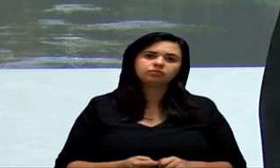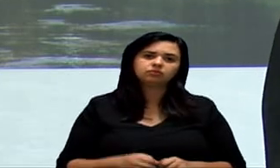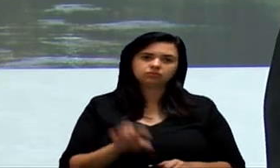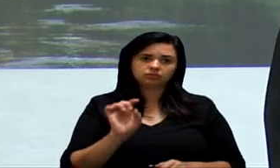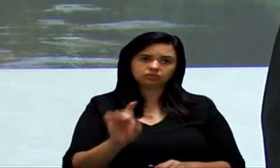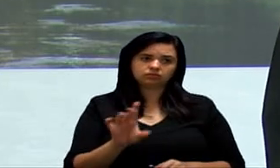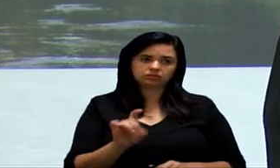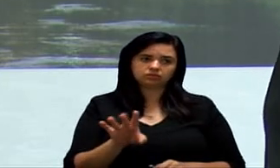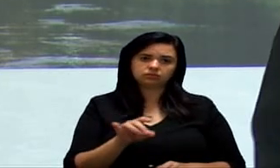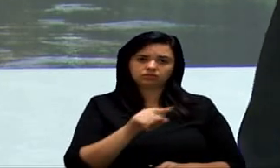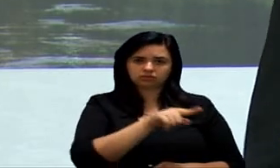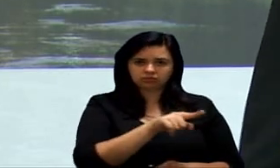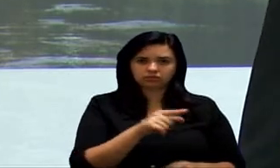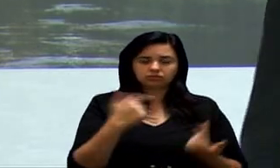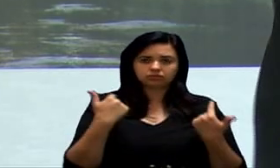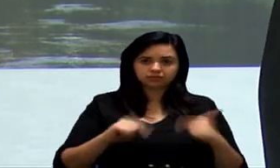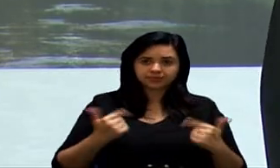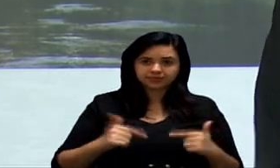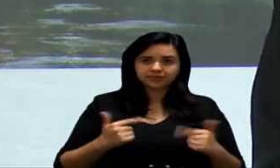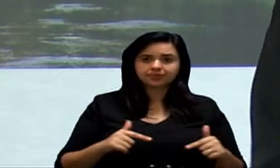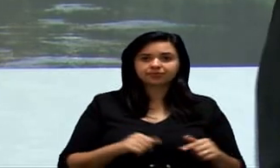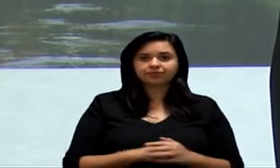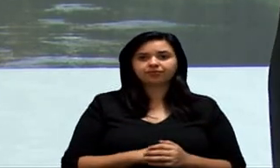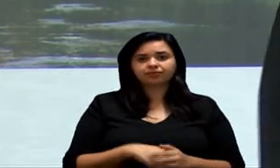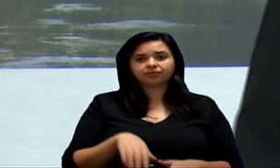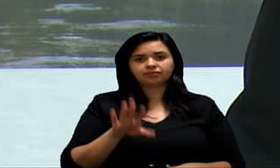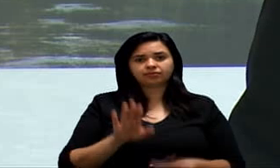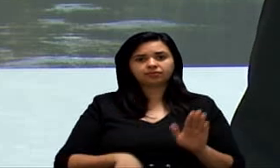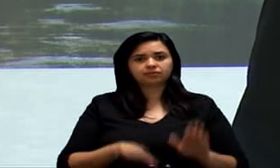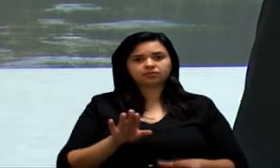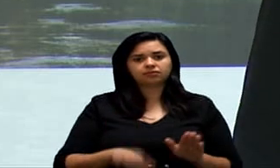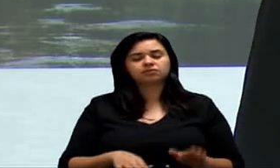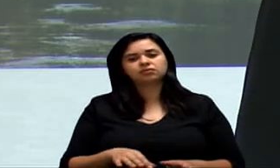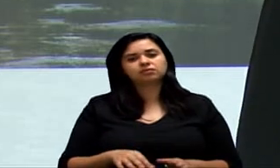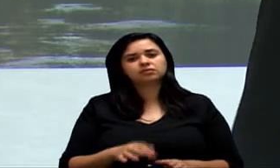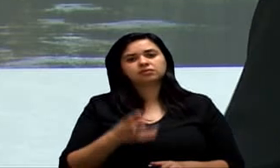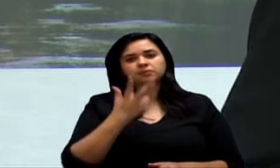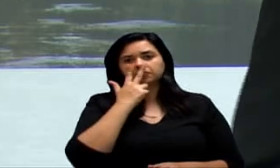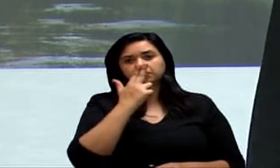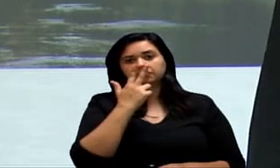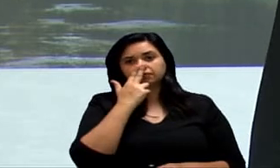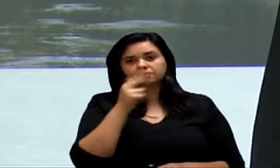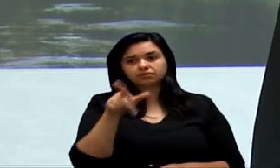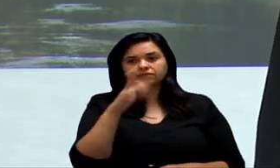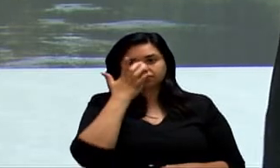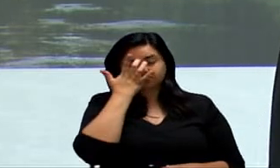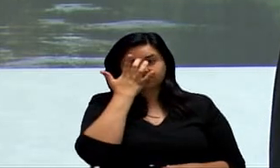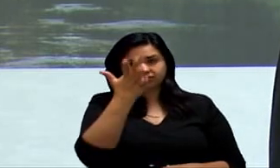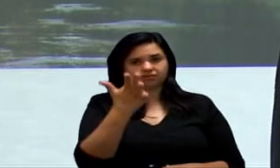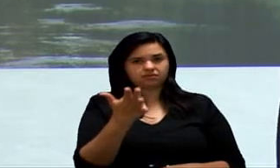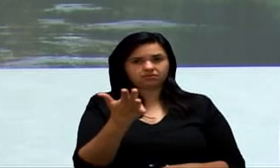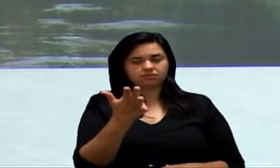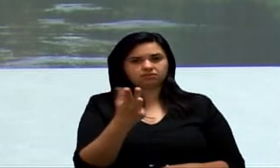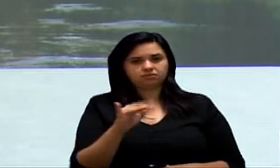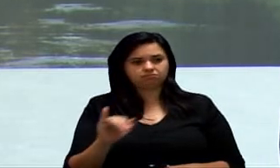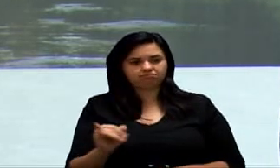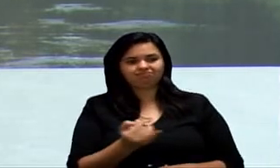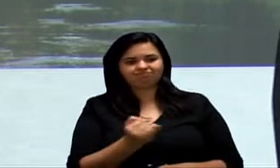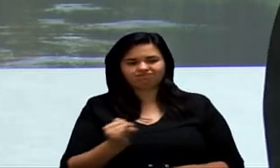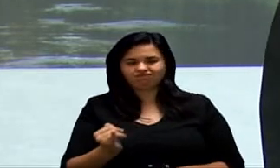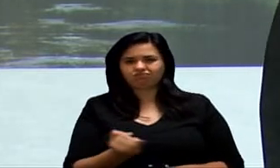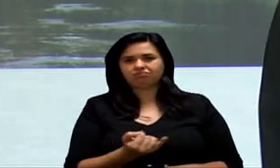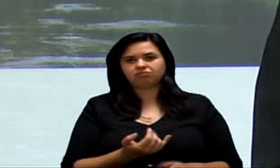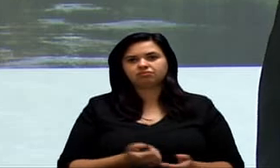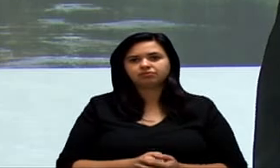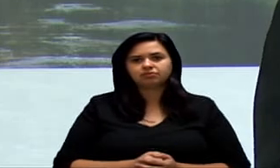como esses prestadores têm uma certa vantagem, como a gente recebe na denúncia, a gente quer